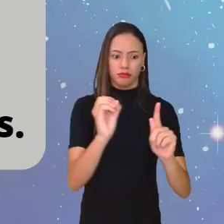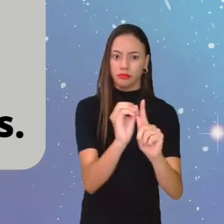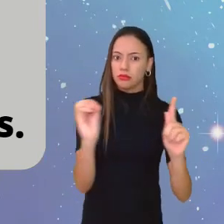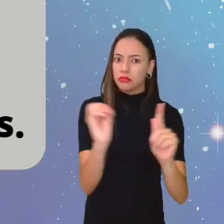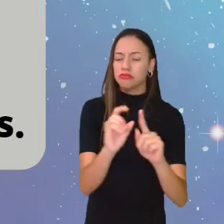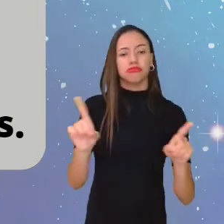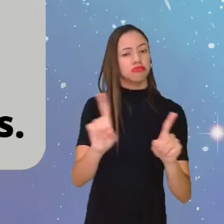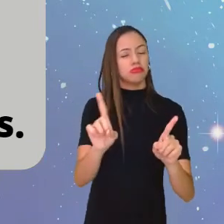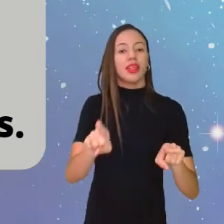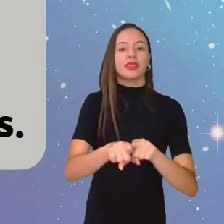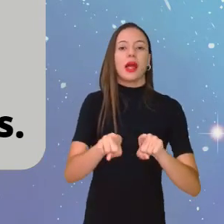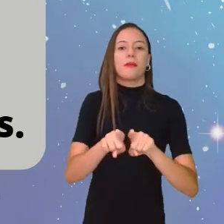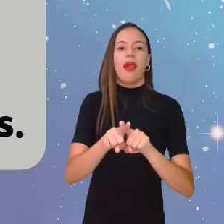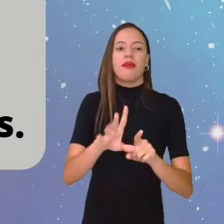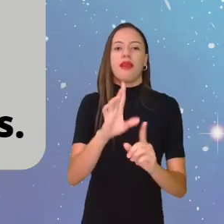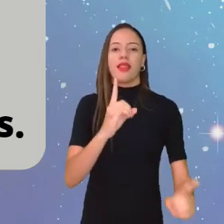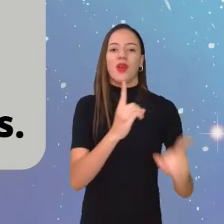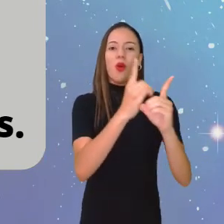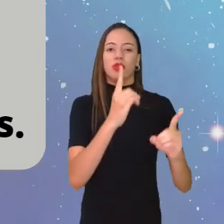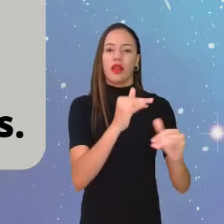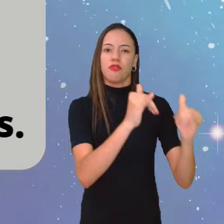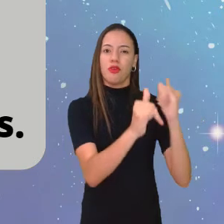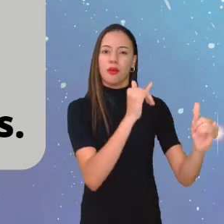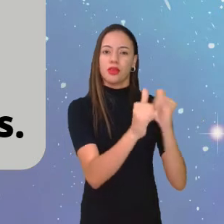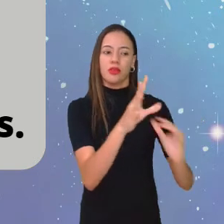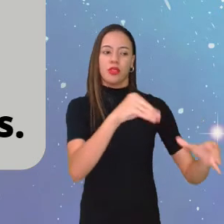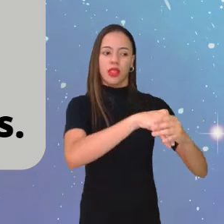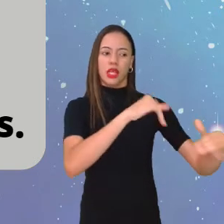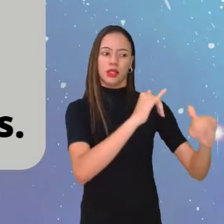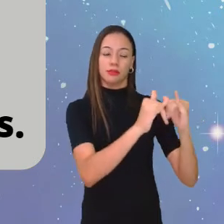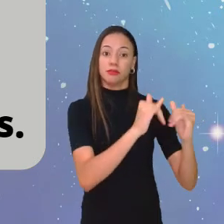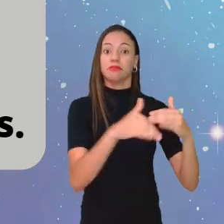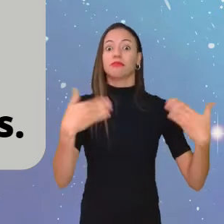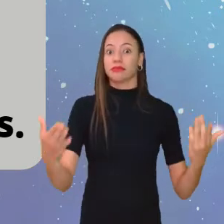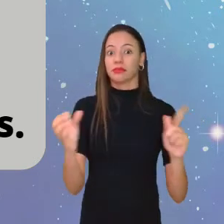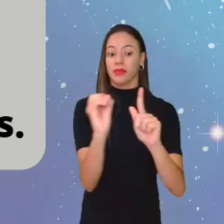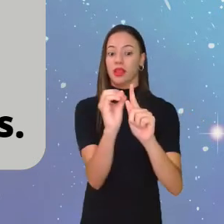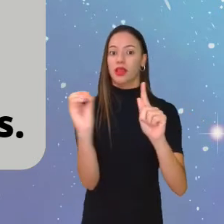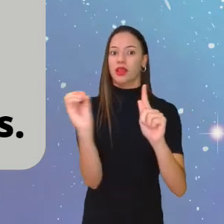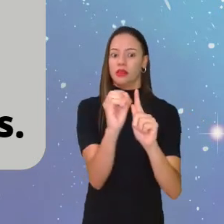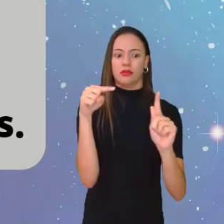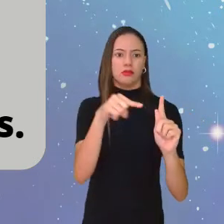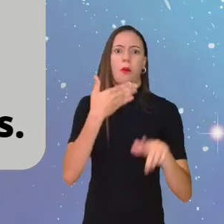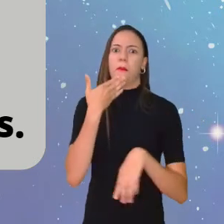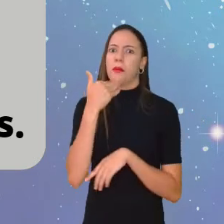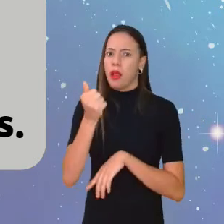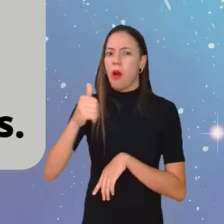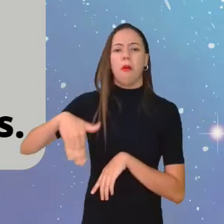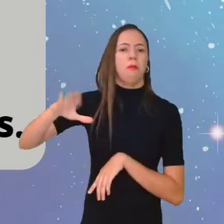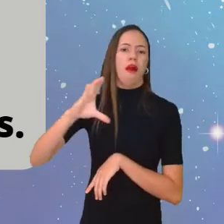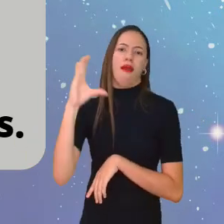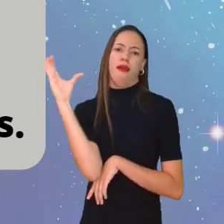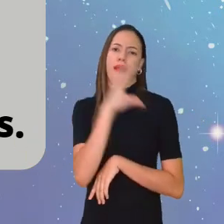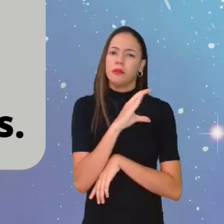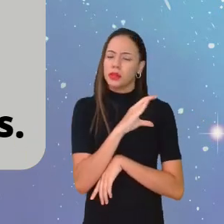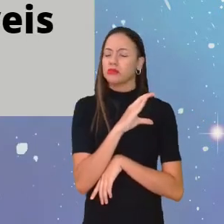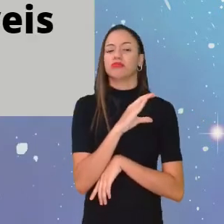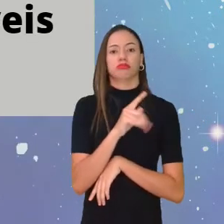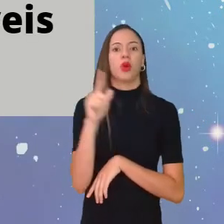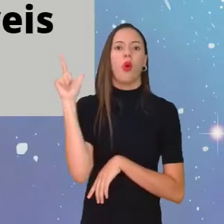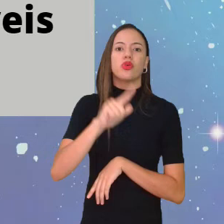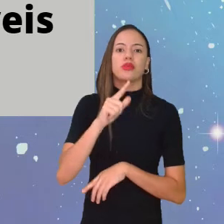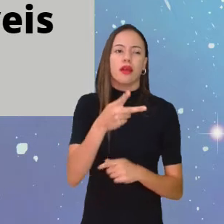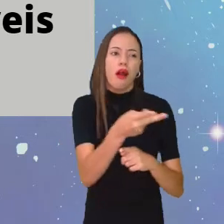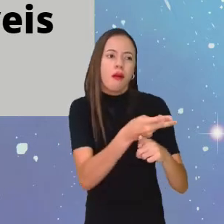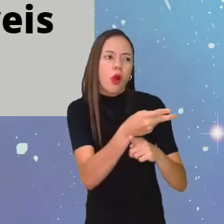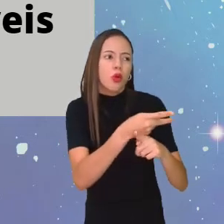pela internet, né? Então, costumam se dizer assim, né? Que o Google, ele é o melhor, ele é o mais rápido, né? Então ele consegue fazer essas